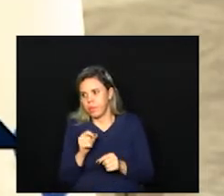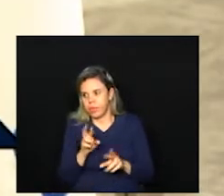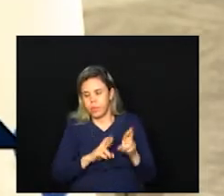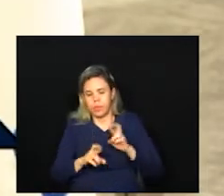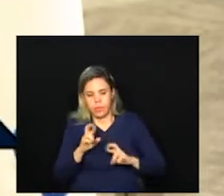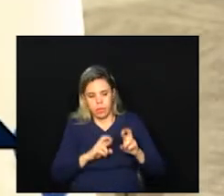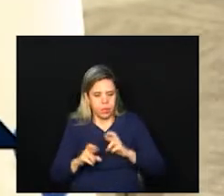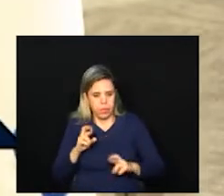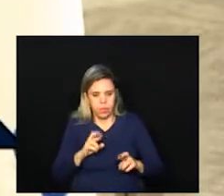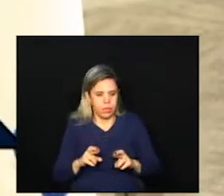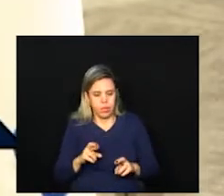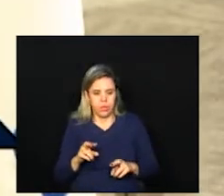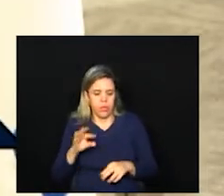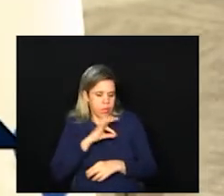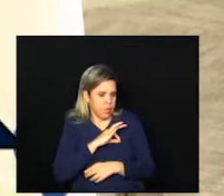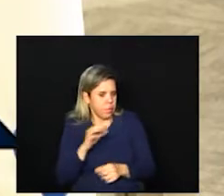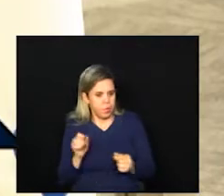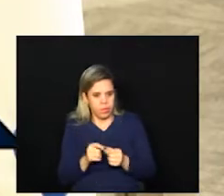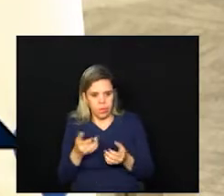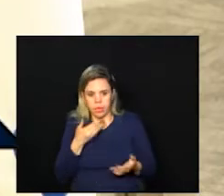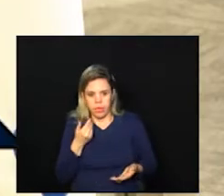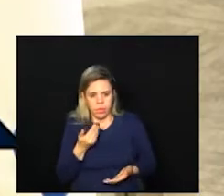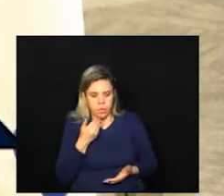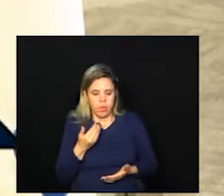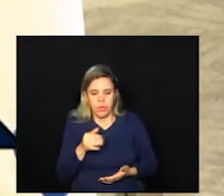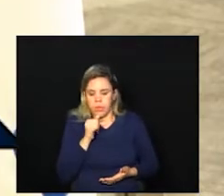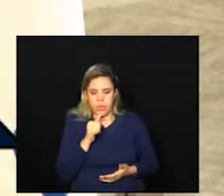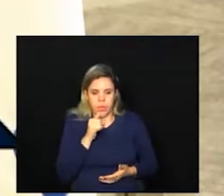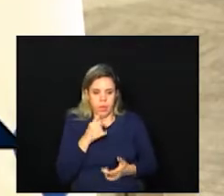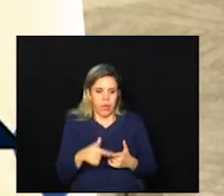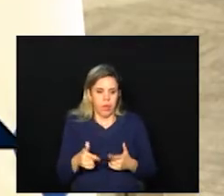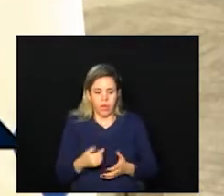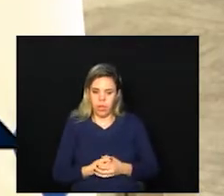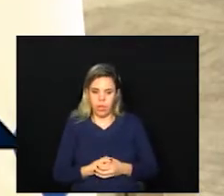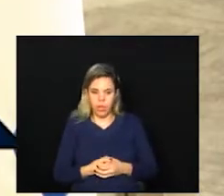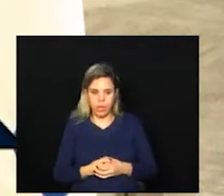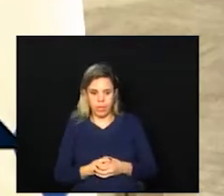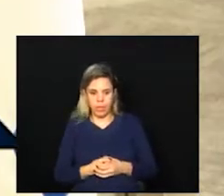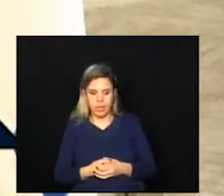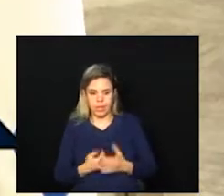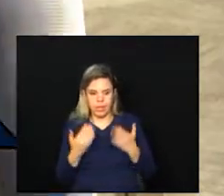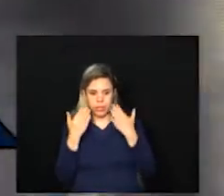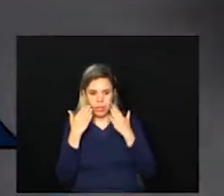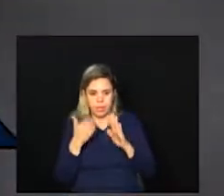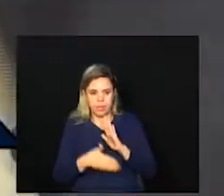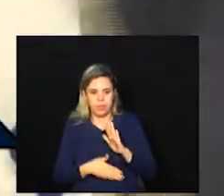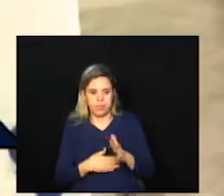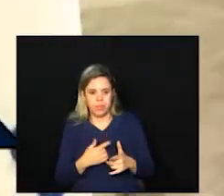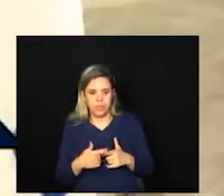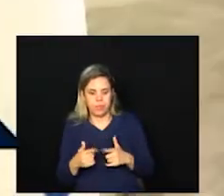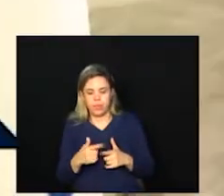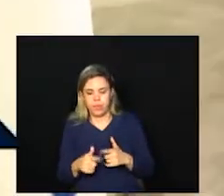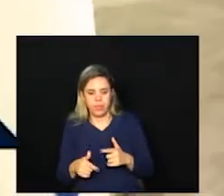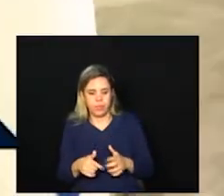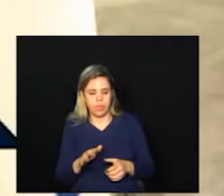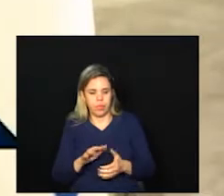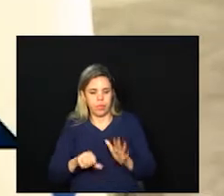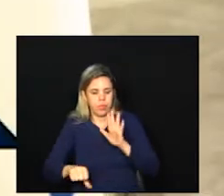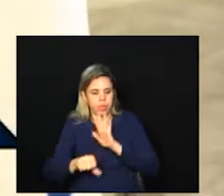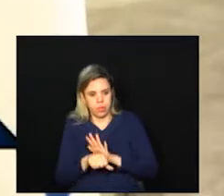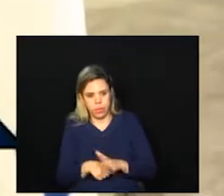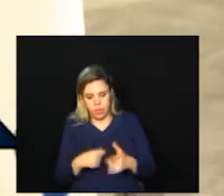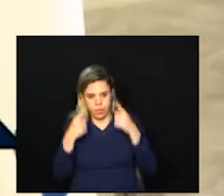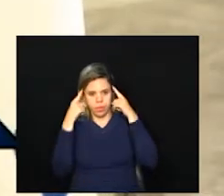exames periciais, para facilitar, inclusive, a constatação, né, do delito, do crime,